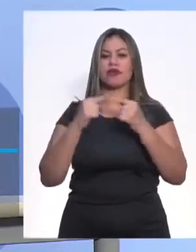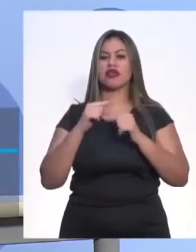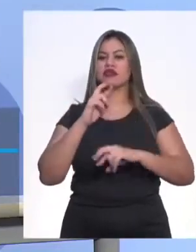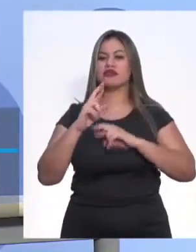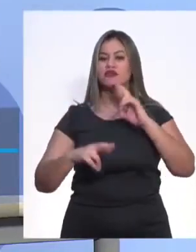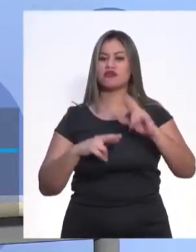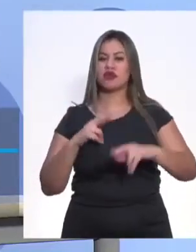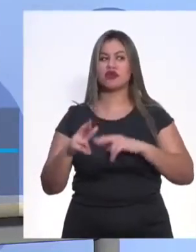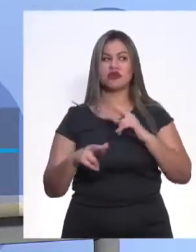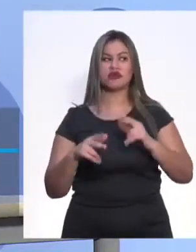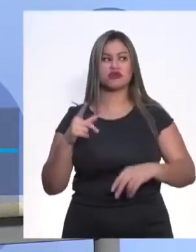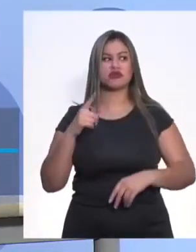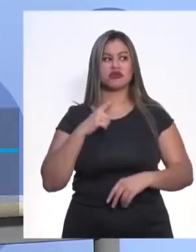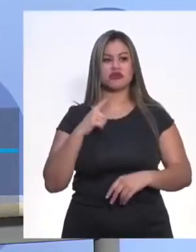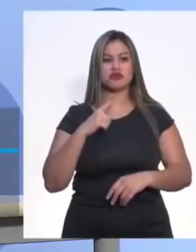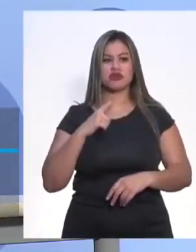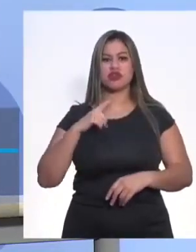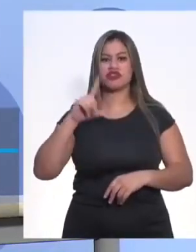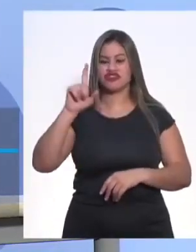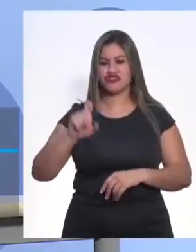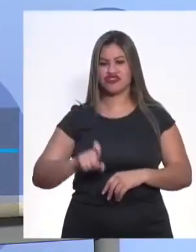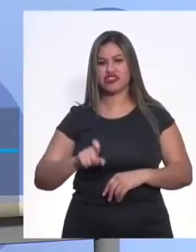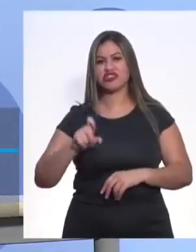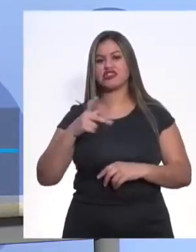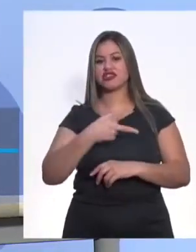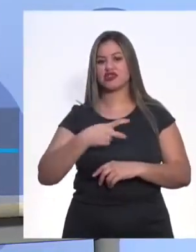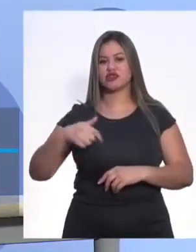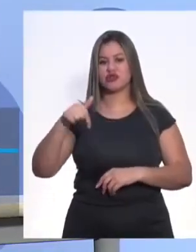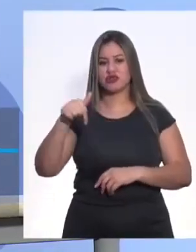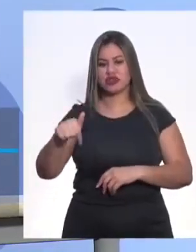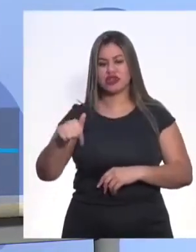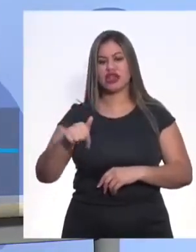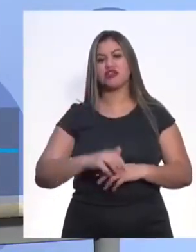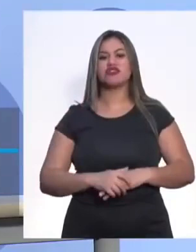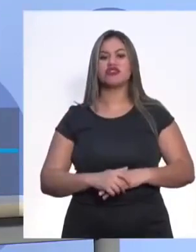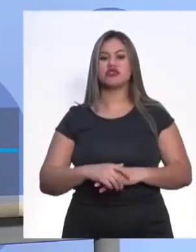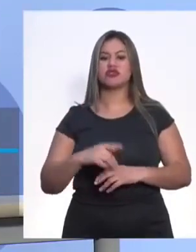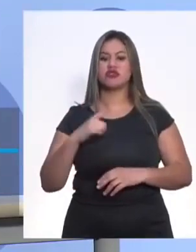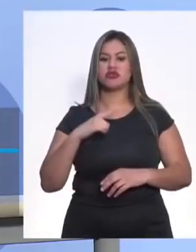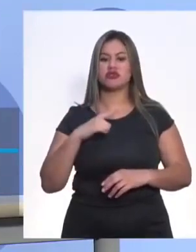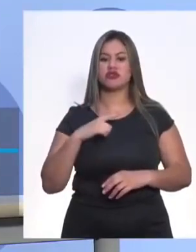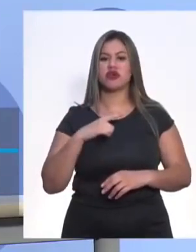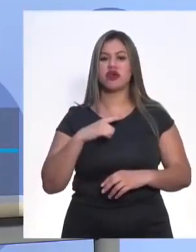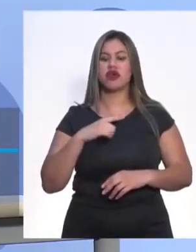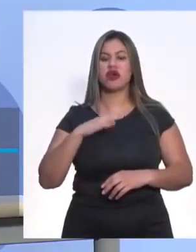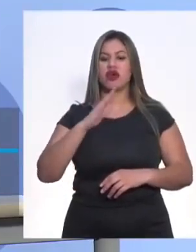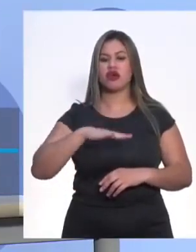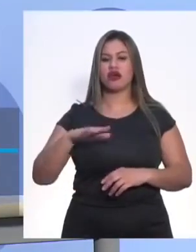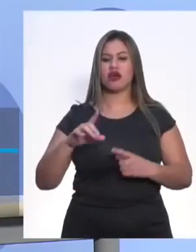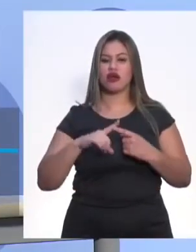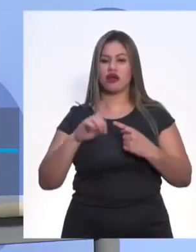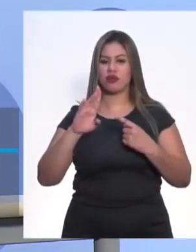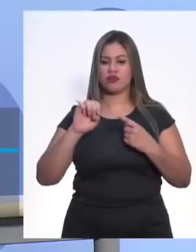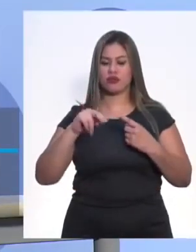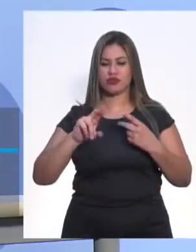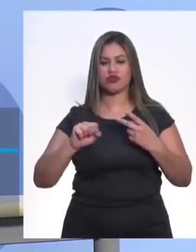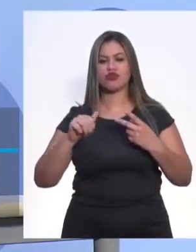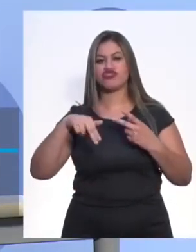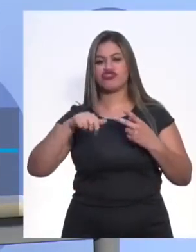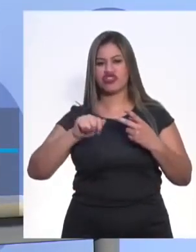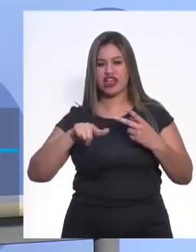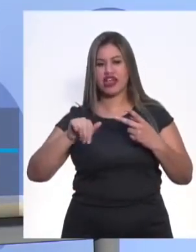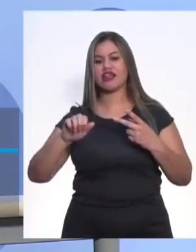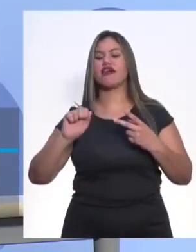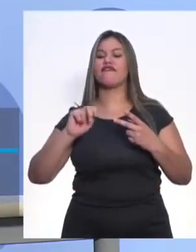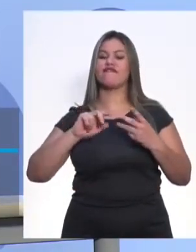respostas, que x é igual a 7 metros, nós temos os alunos Bruno, Angélica e Vitória, do